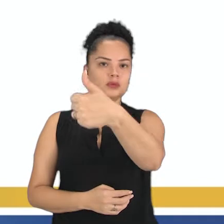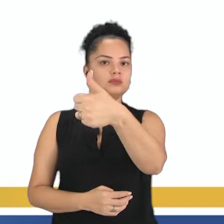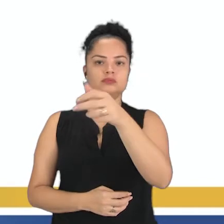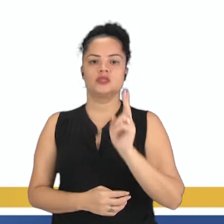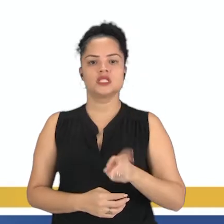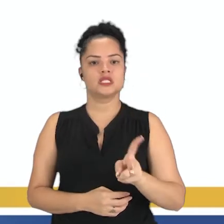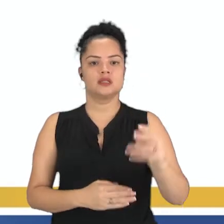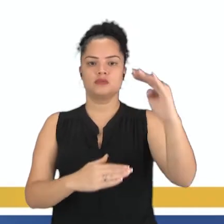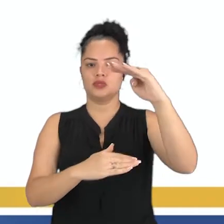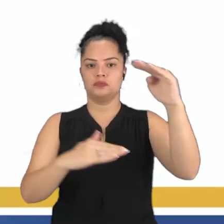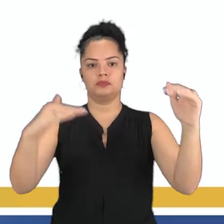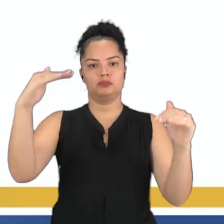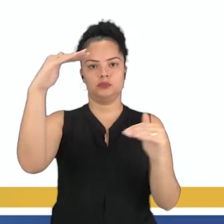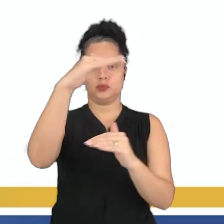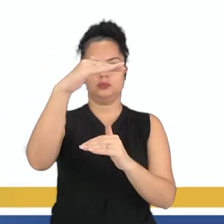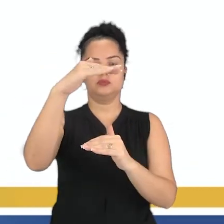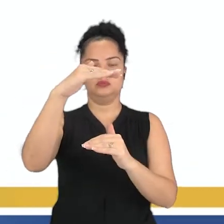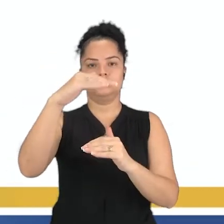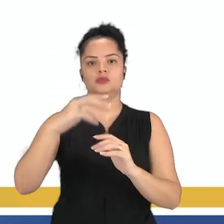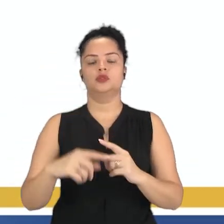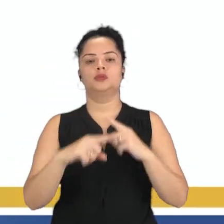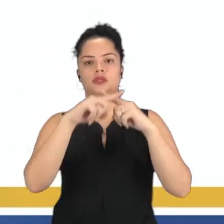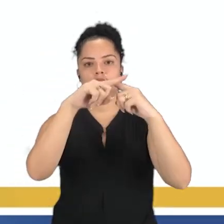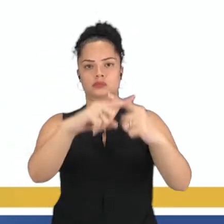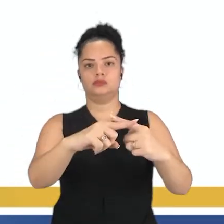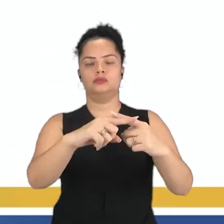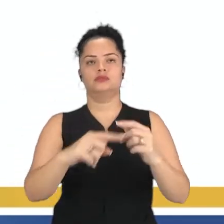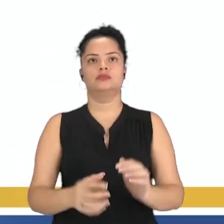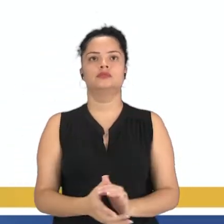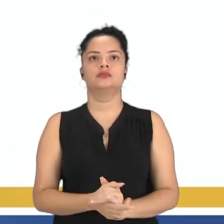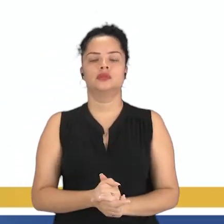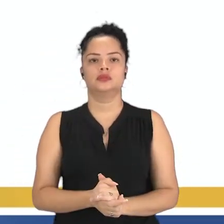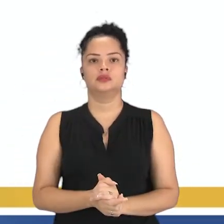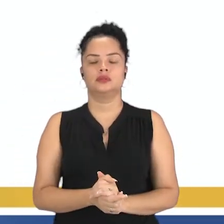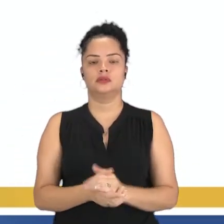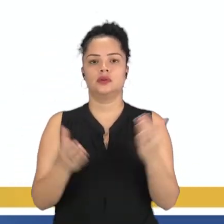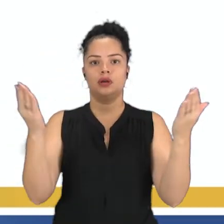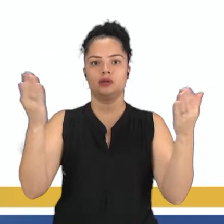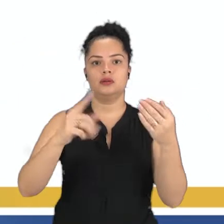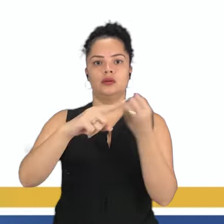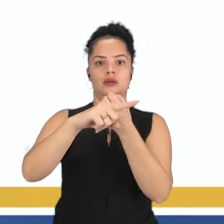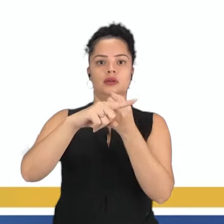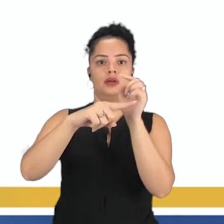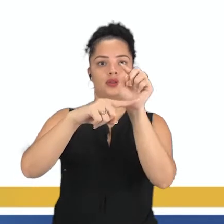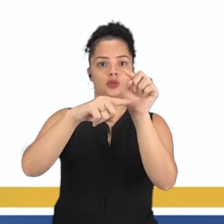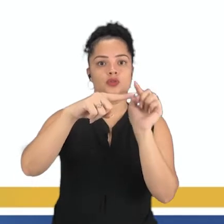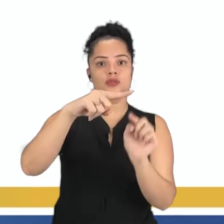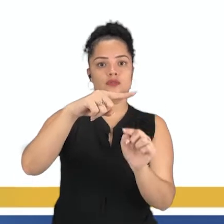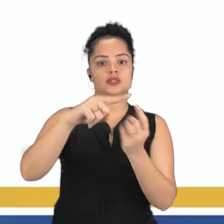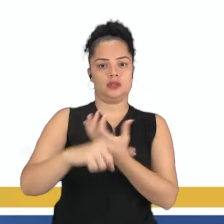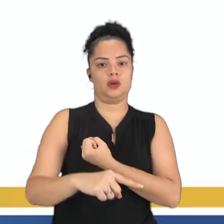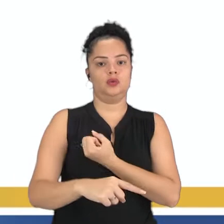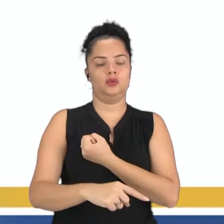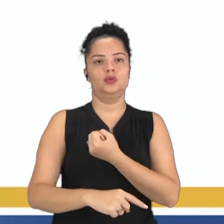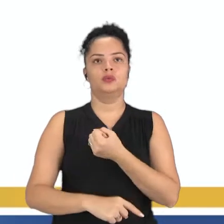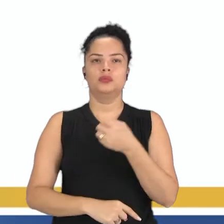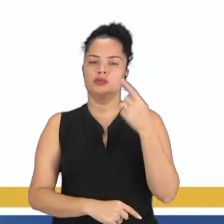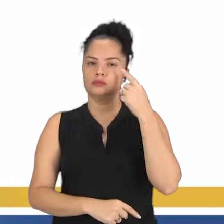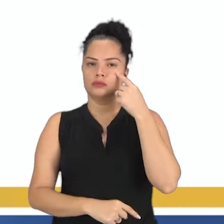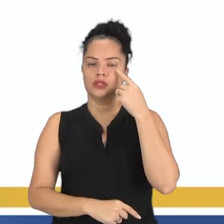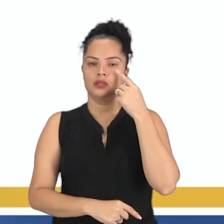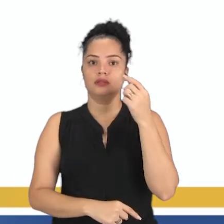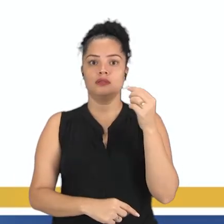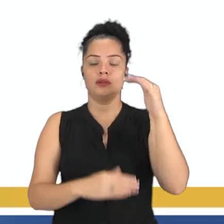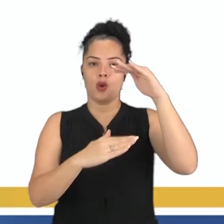inverso multiplicativo para o nosso contexto. Então, vamos lá. Divisão de números racionais. Usando a ideia